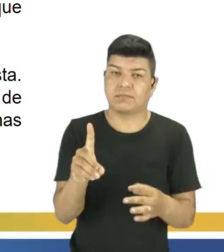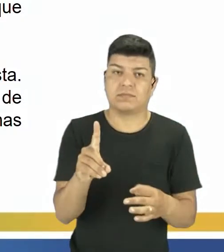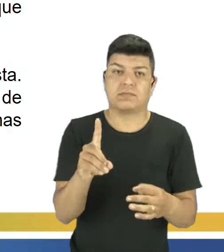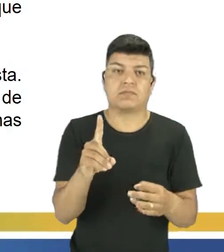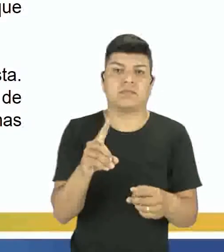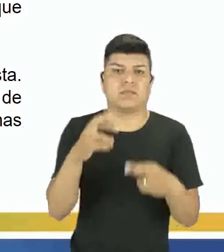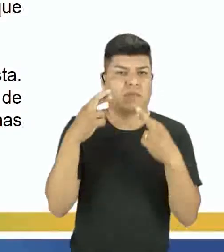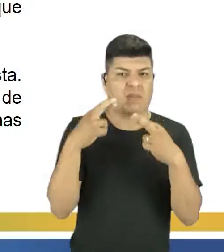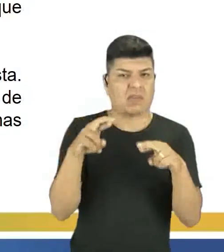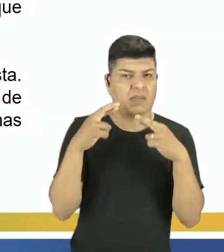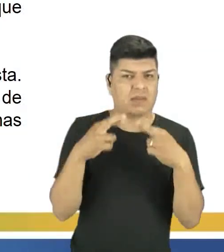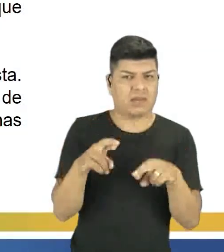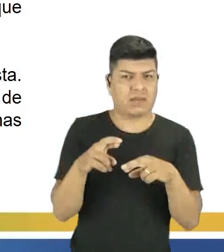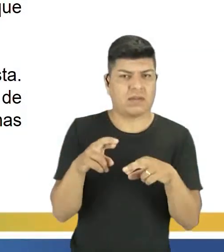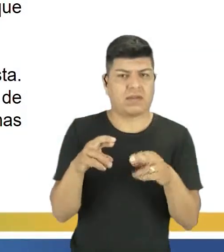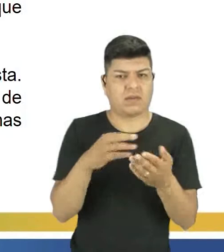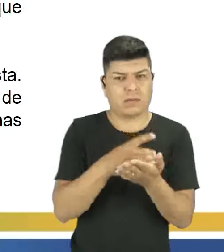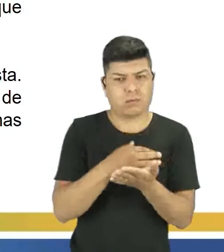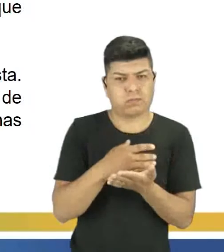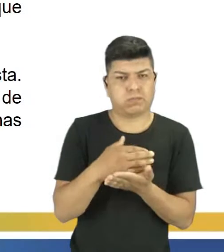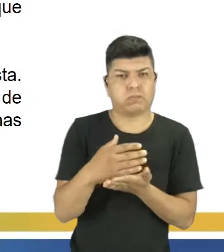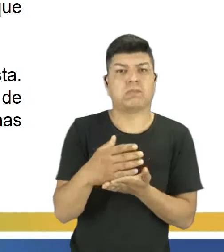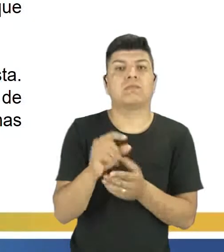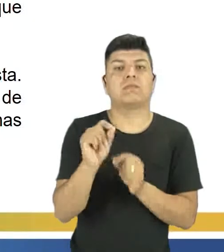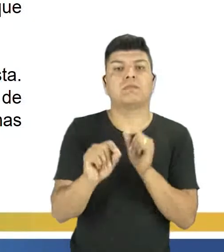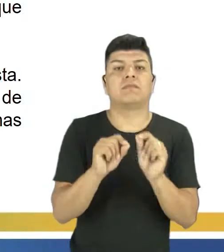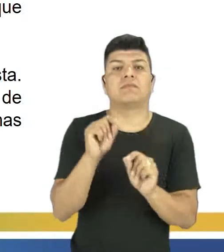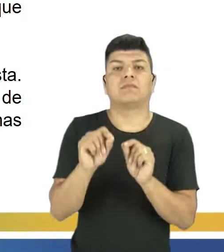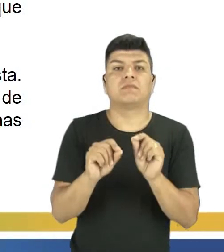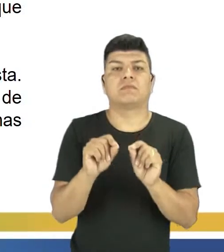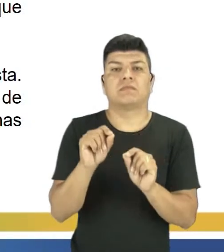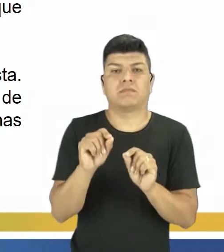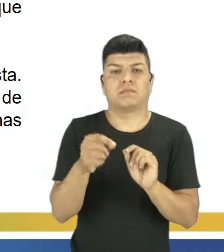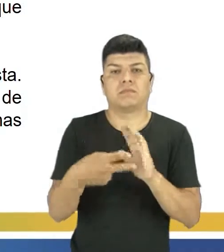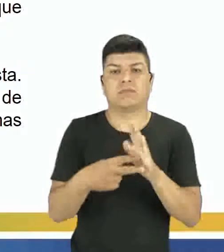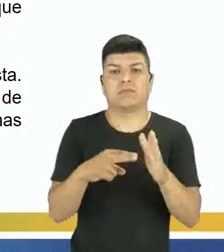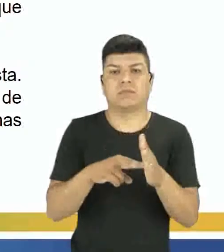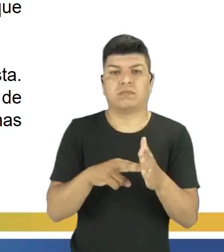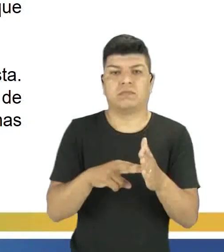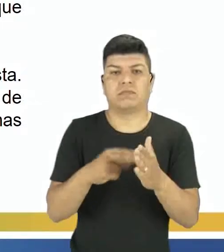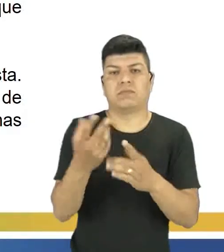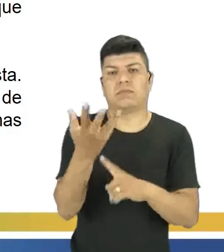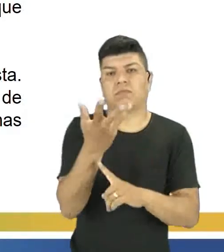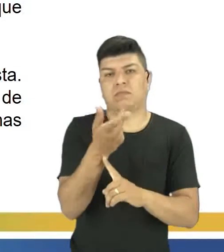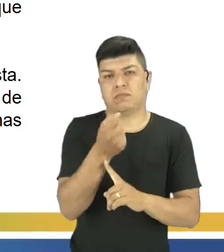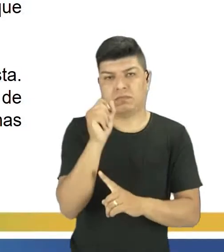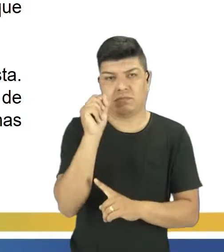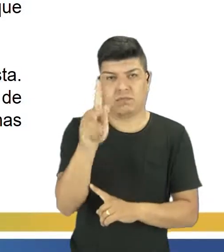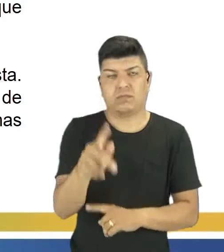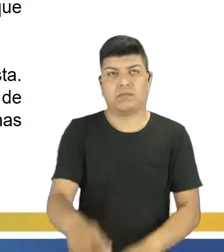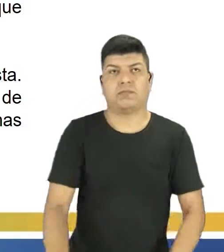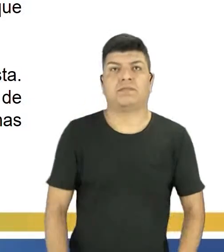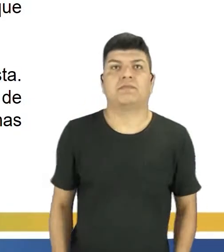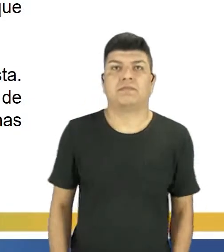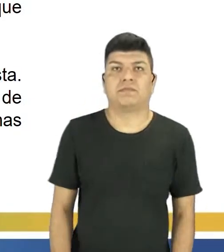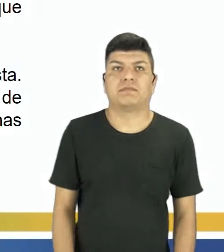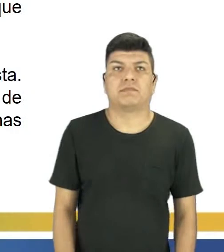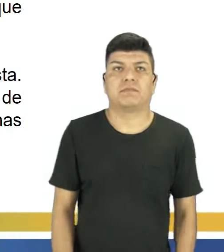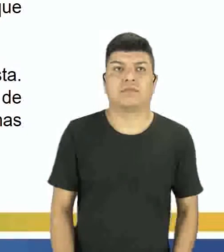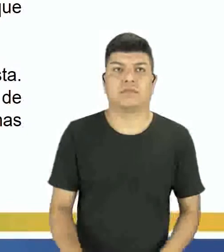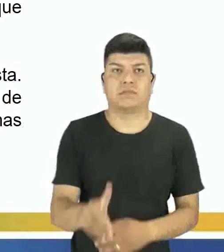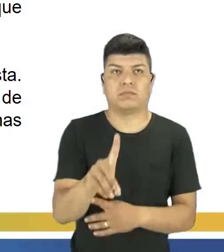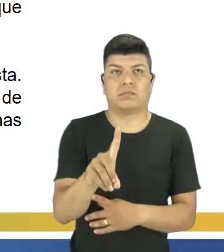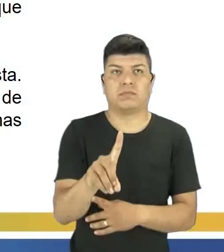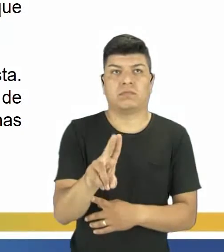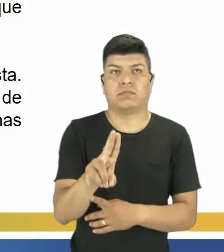ele critica os princípios que determinam o que é uma obra de arte, certo? Duchamp,